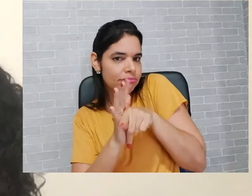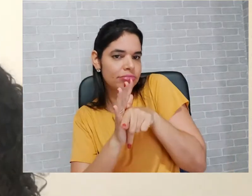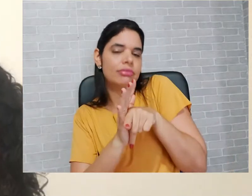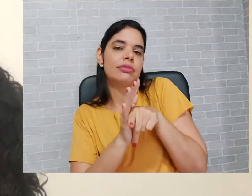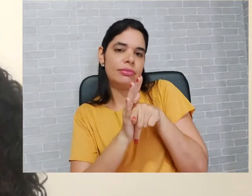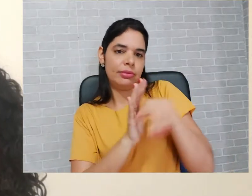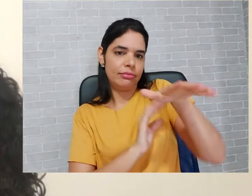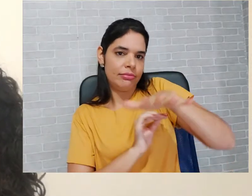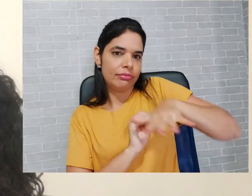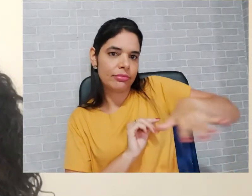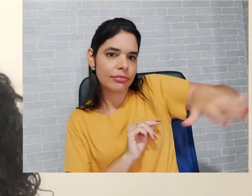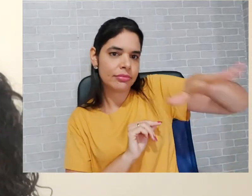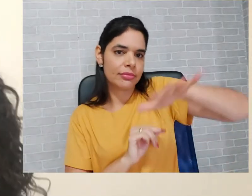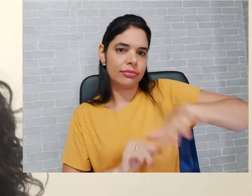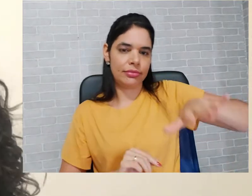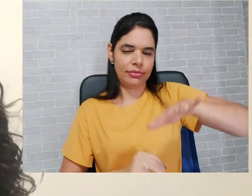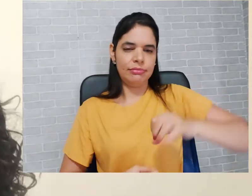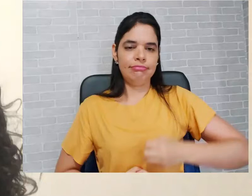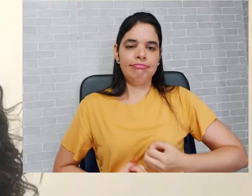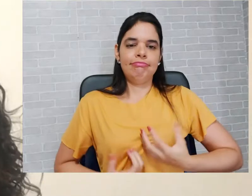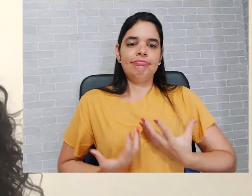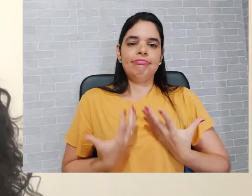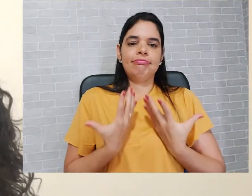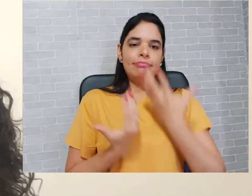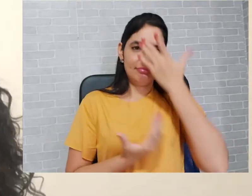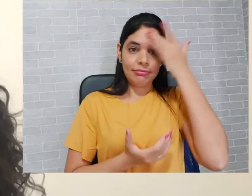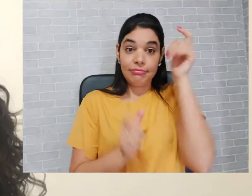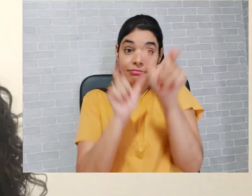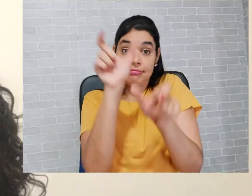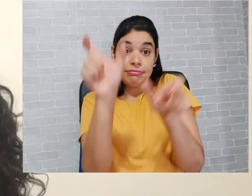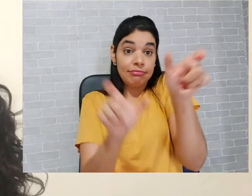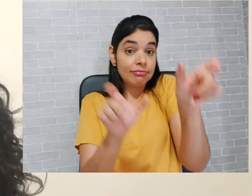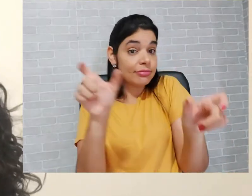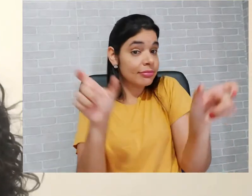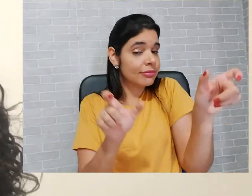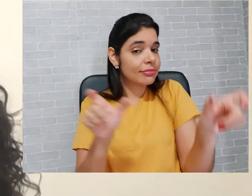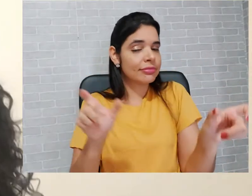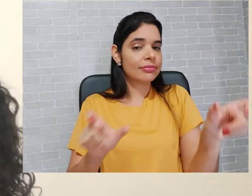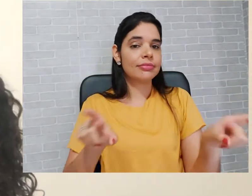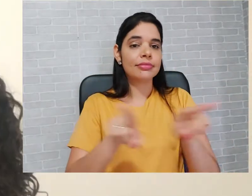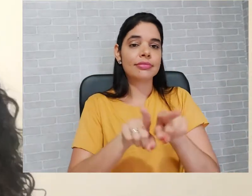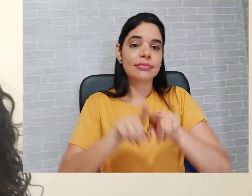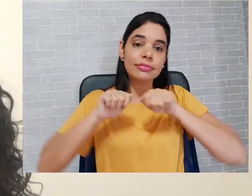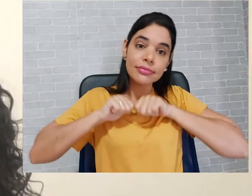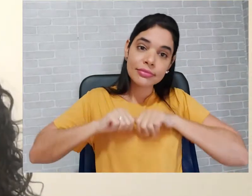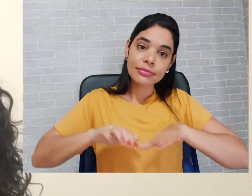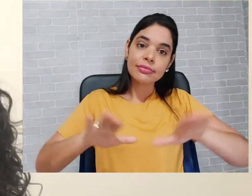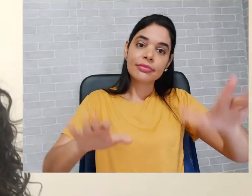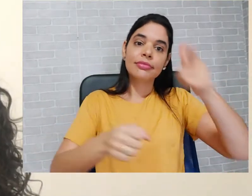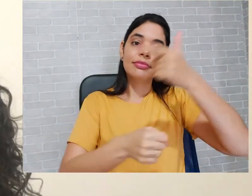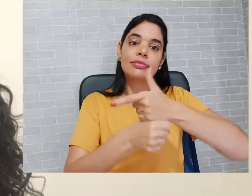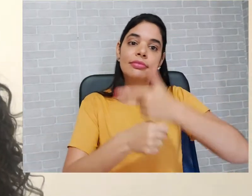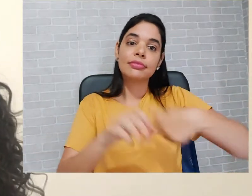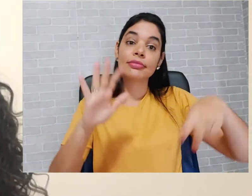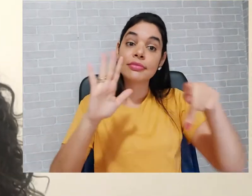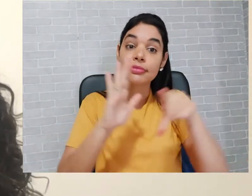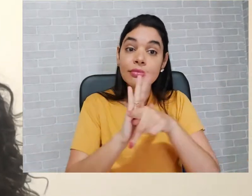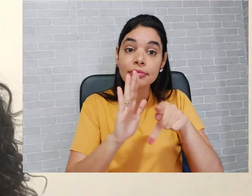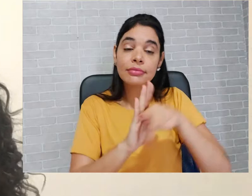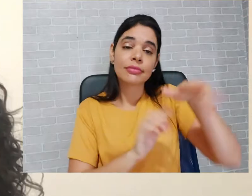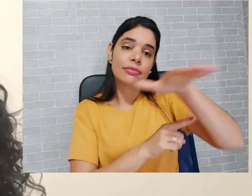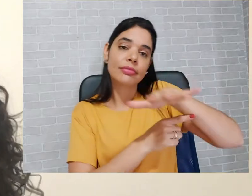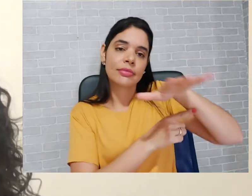e da sociedade escravagista que inspiram os personagens. E aí vai lhe fornecer um léxico